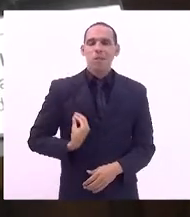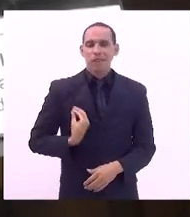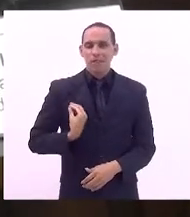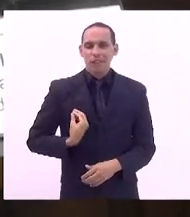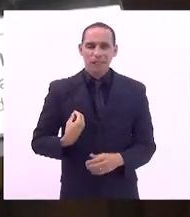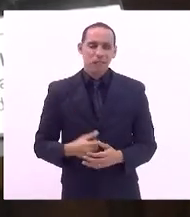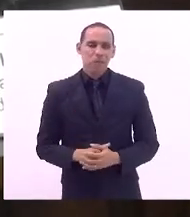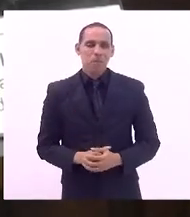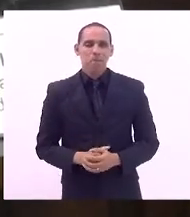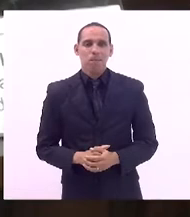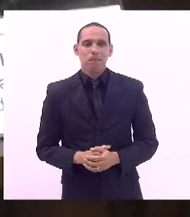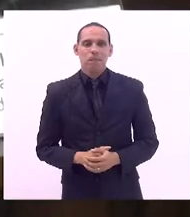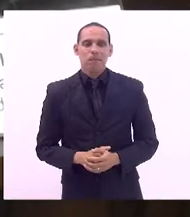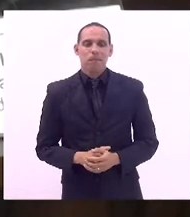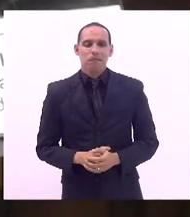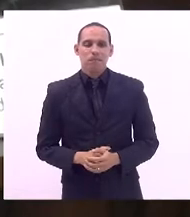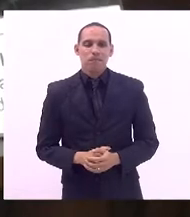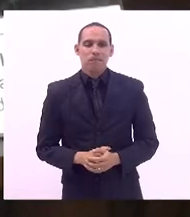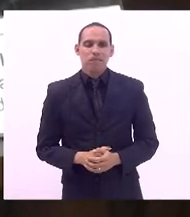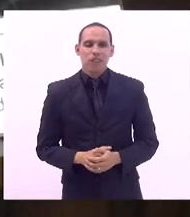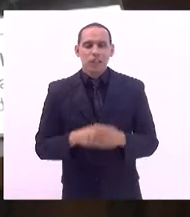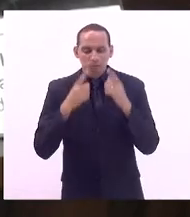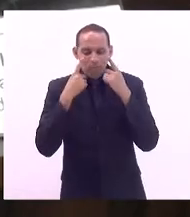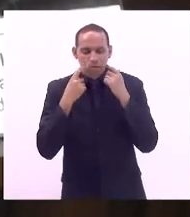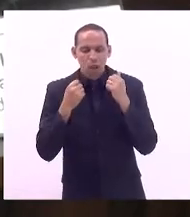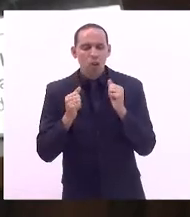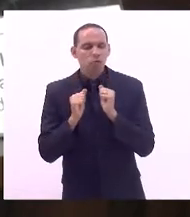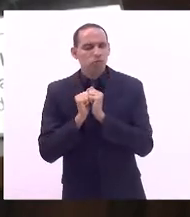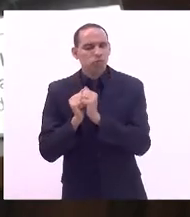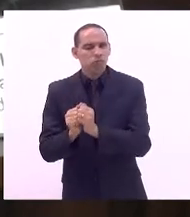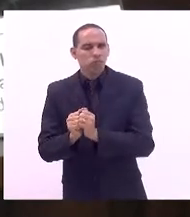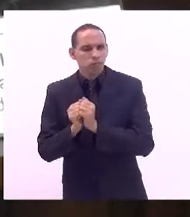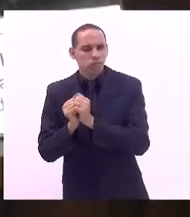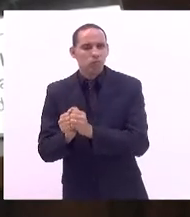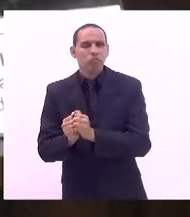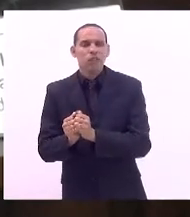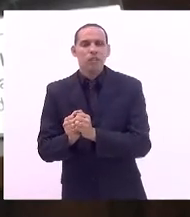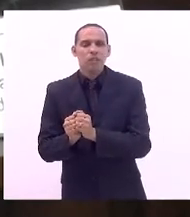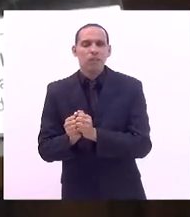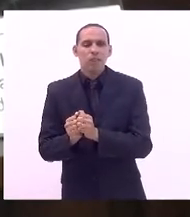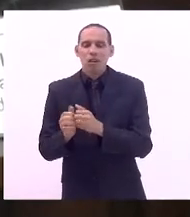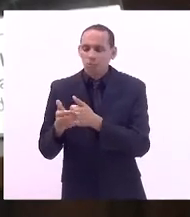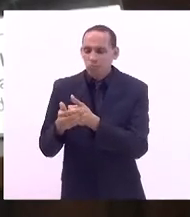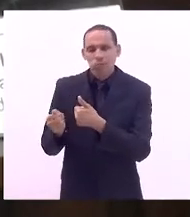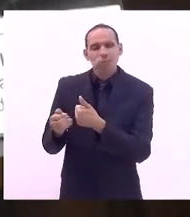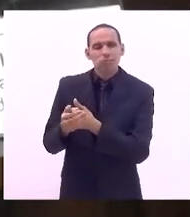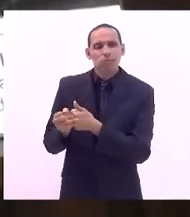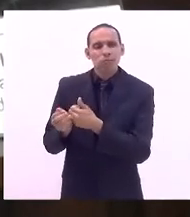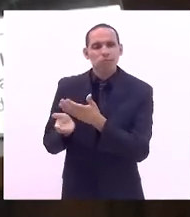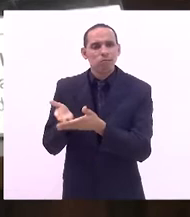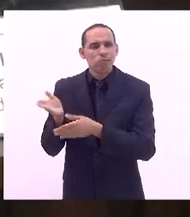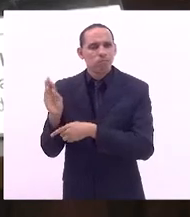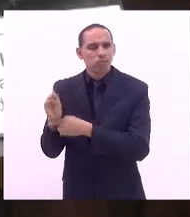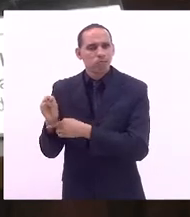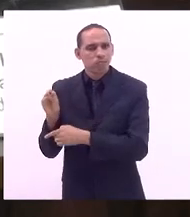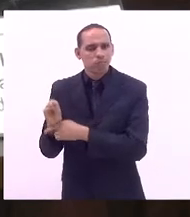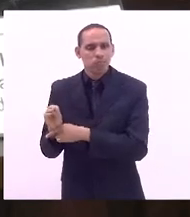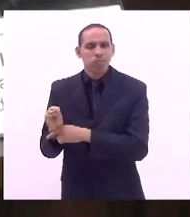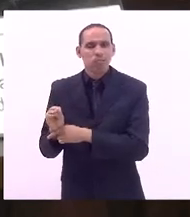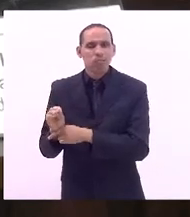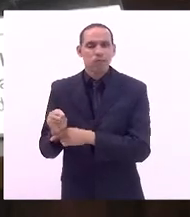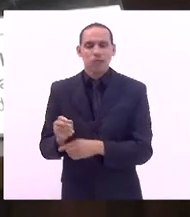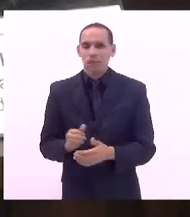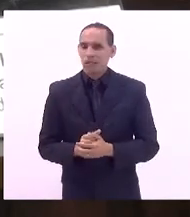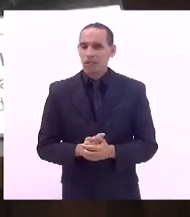estamos ali tá chorando ao lado dos que choram consolando os que precisam ser consolado